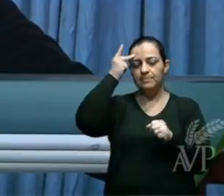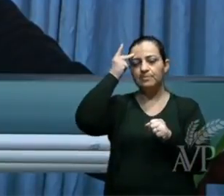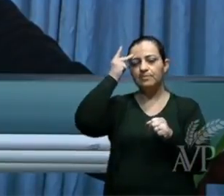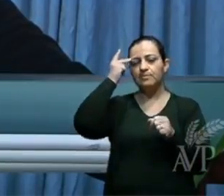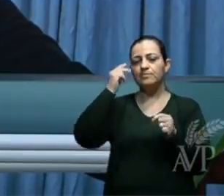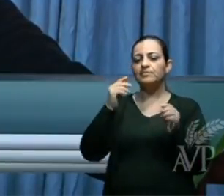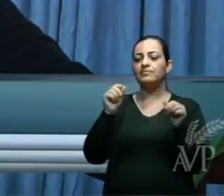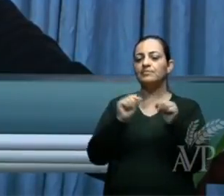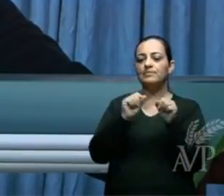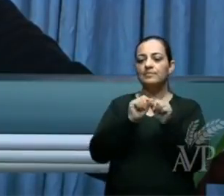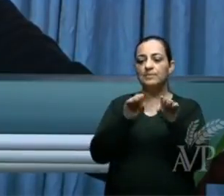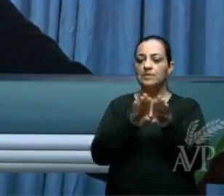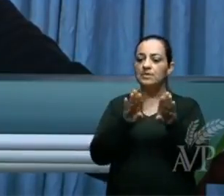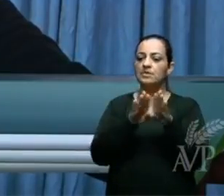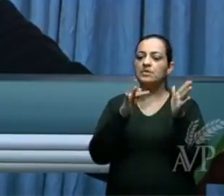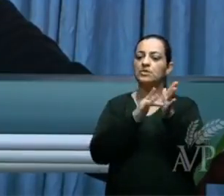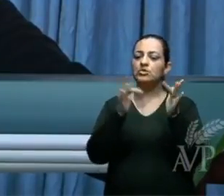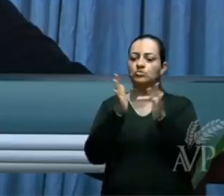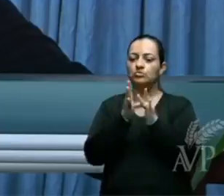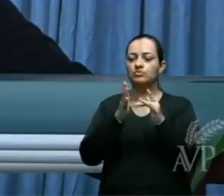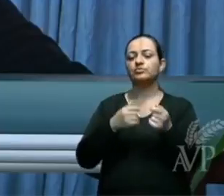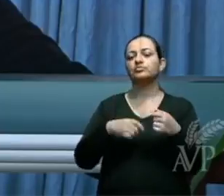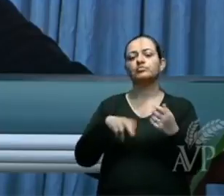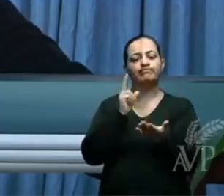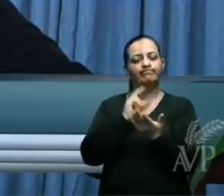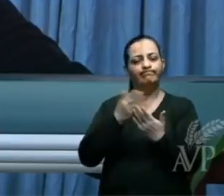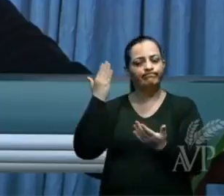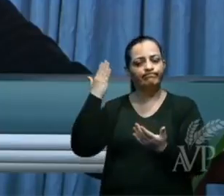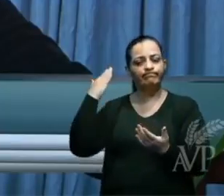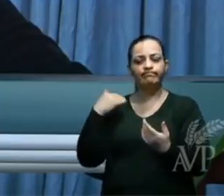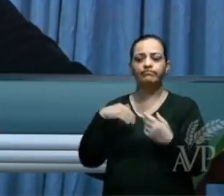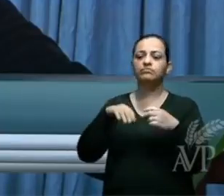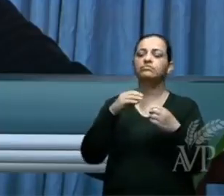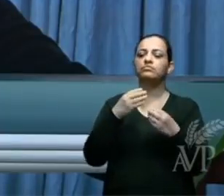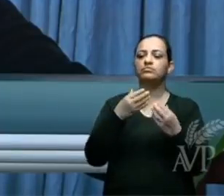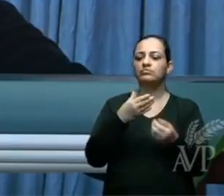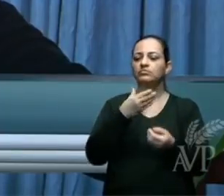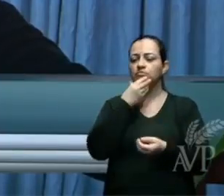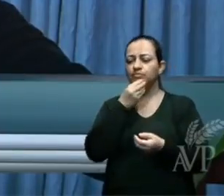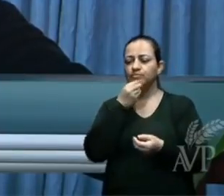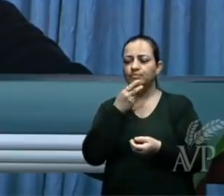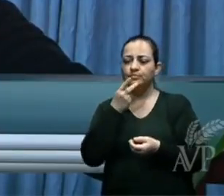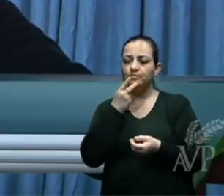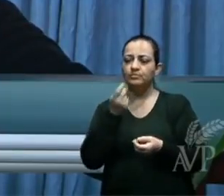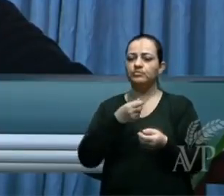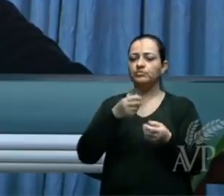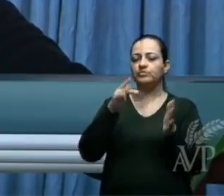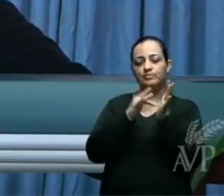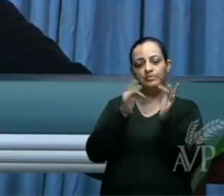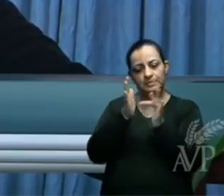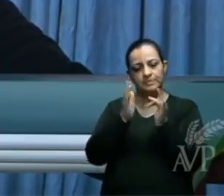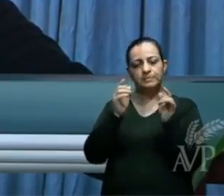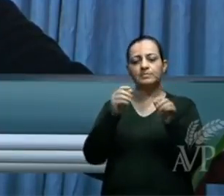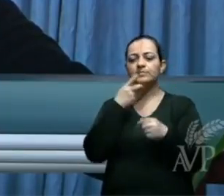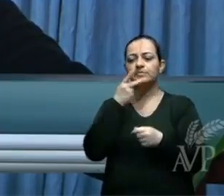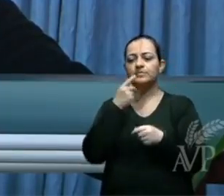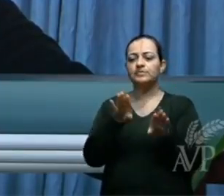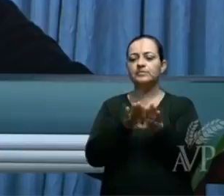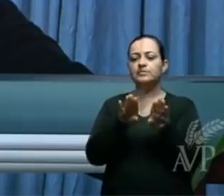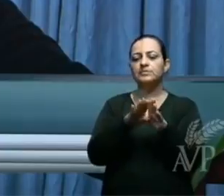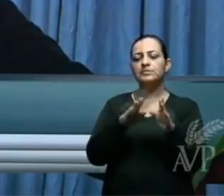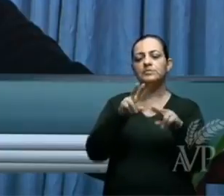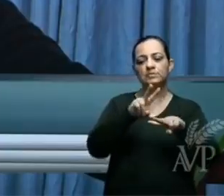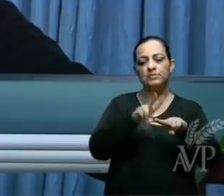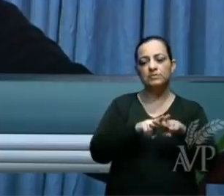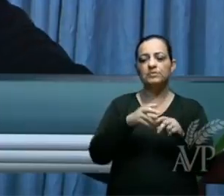jesus esteve presa fosse militares tido com fome e me alimentasse a